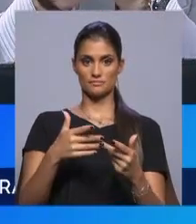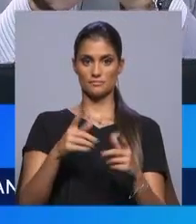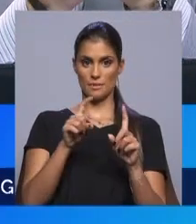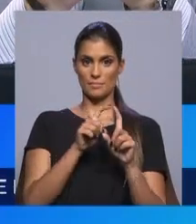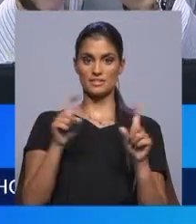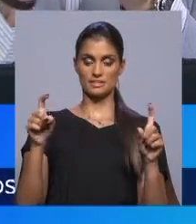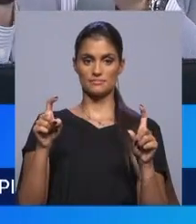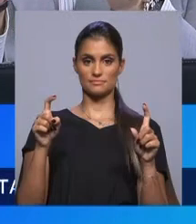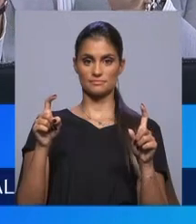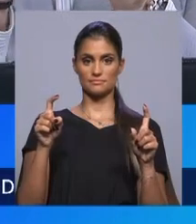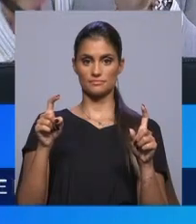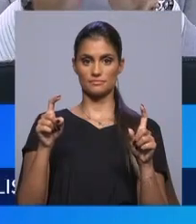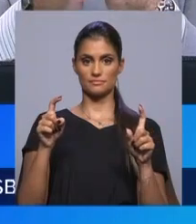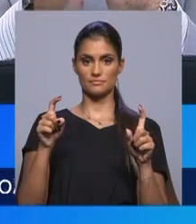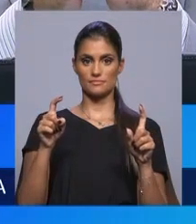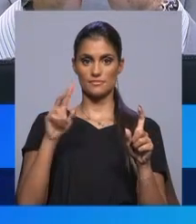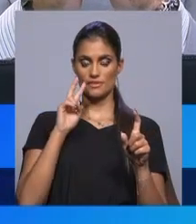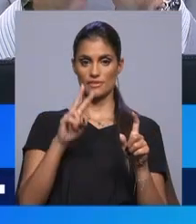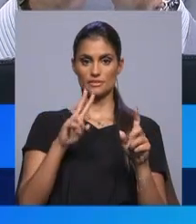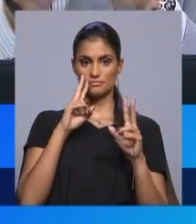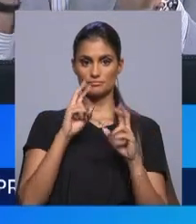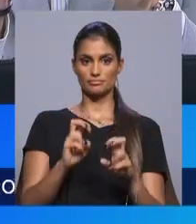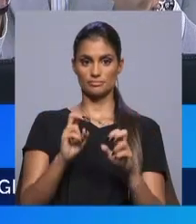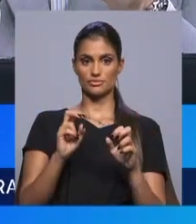empresa que olha para a exploração